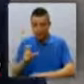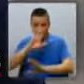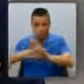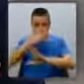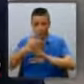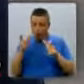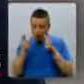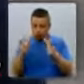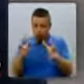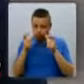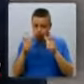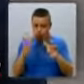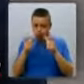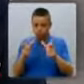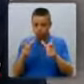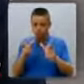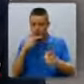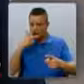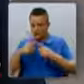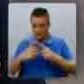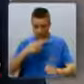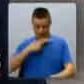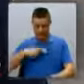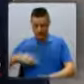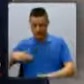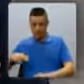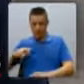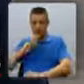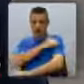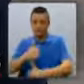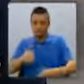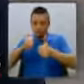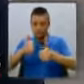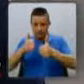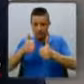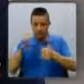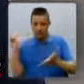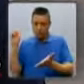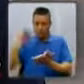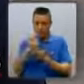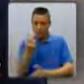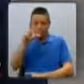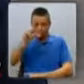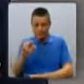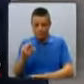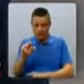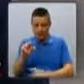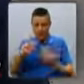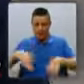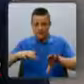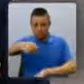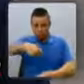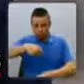aumentou e num voo de acesso a Copenhaga ainda aumentou mais. Era um voo low cost, mesmo assim todas as malas